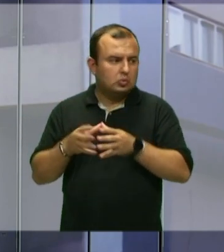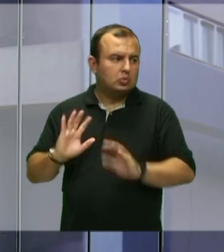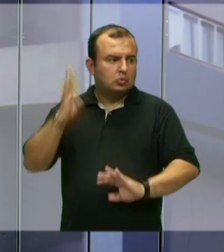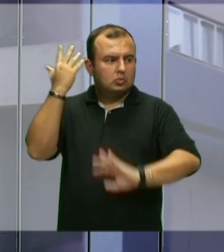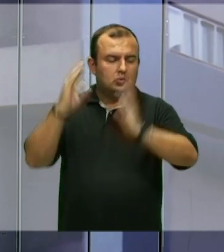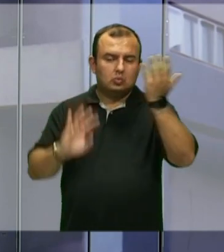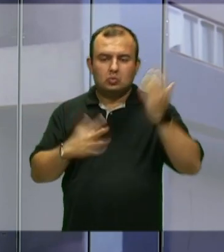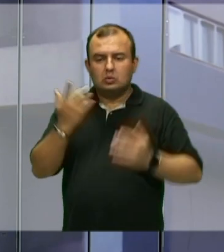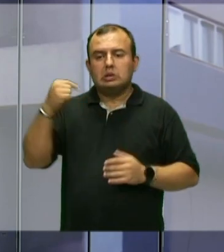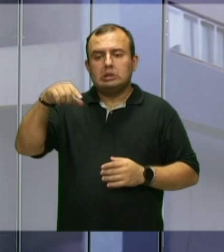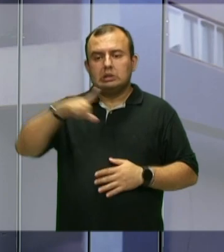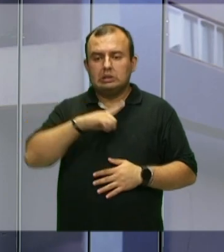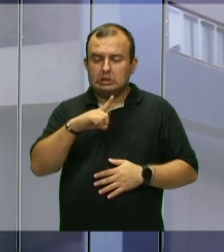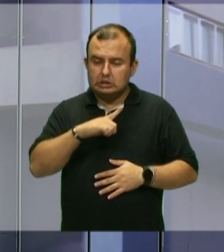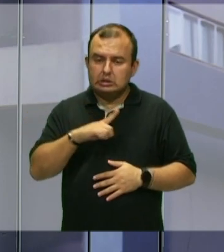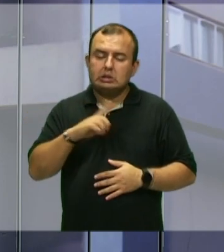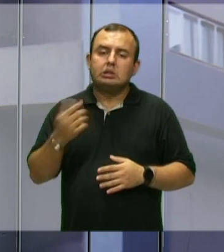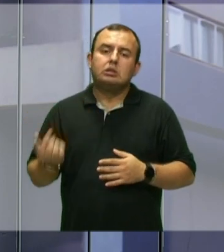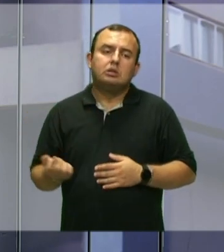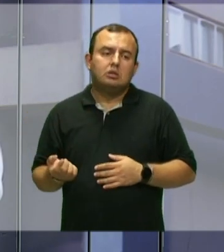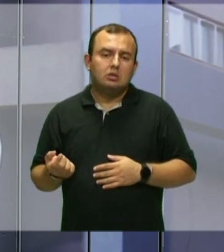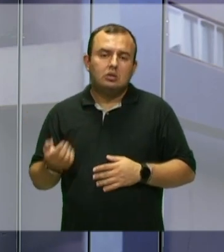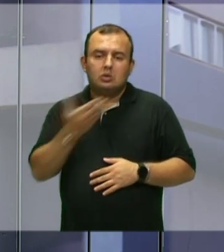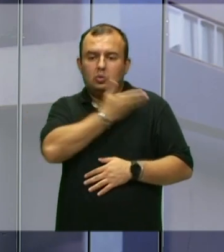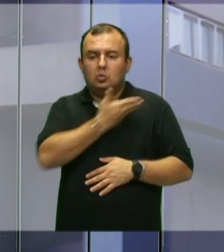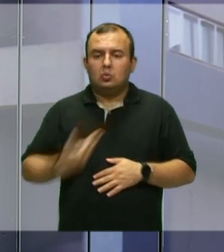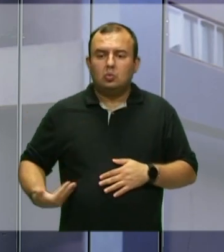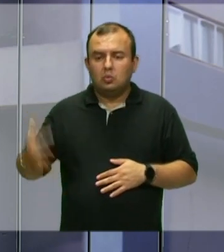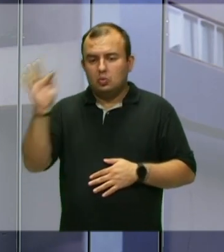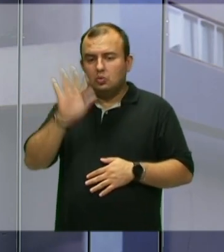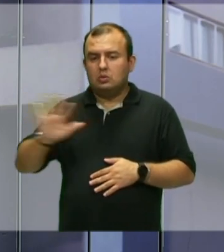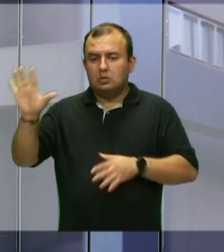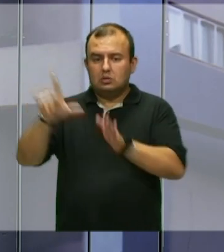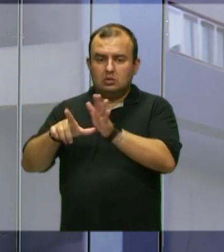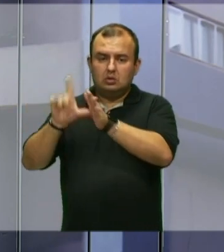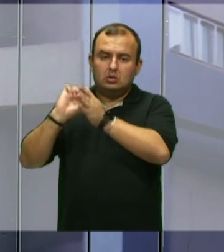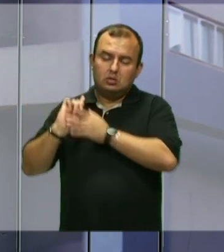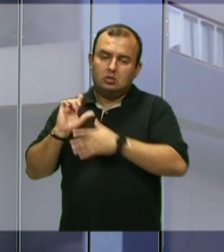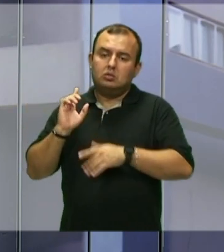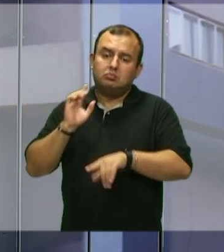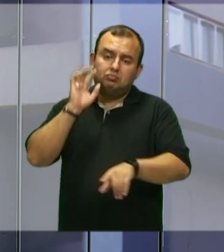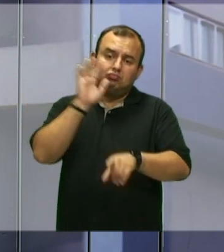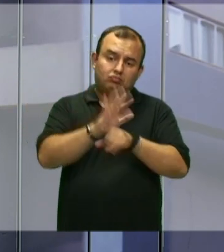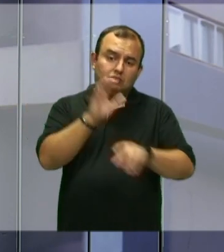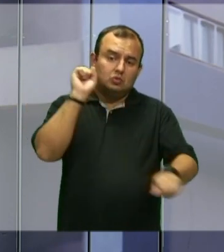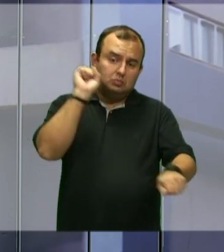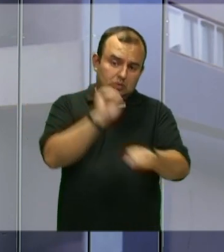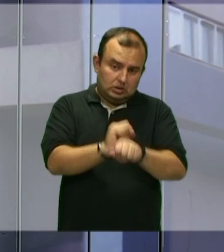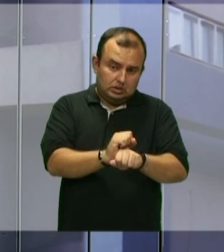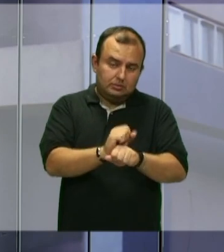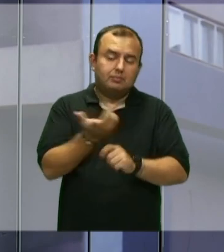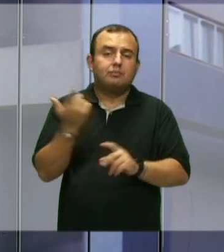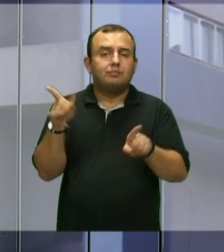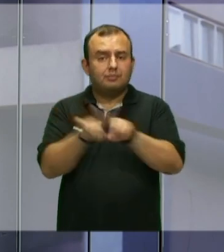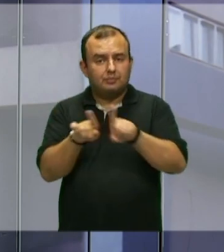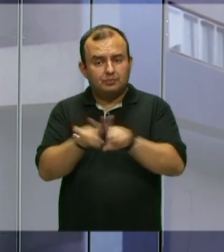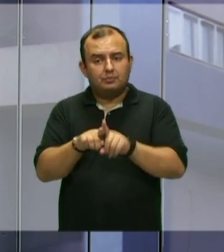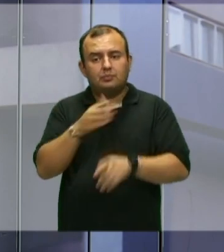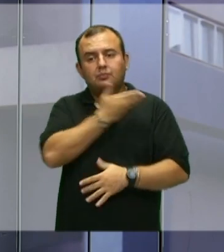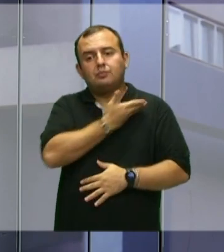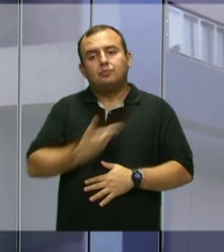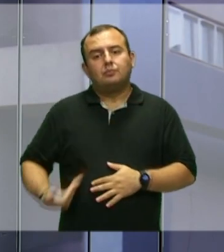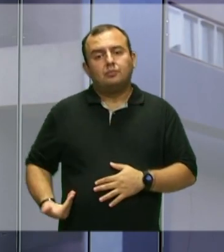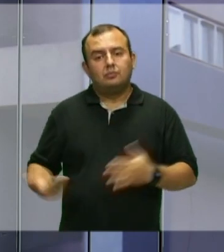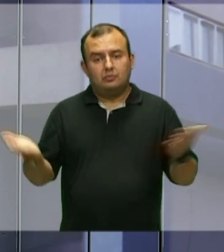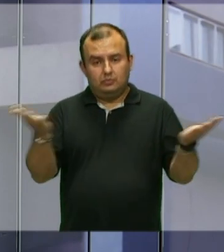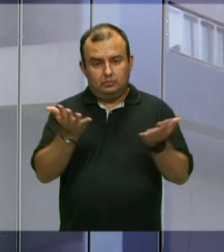atores, né? Nós temos aqui o governo federal anterior, que colaborou para que isso viesse a acontecer. Nós temos aqui o governo